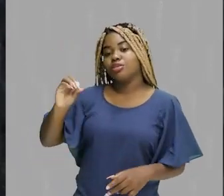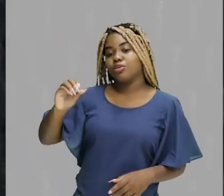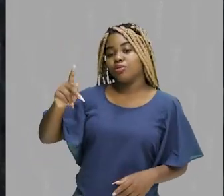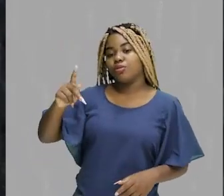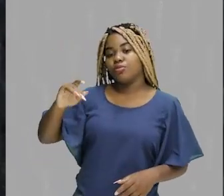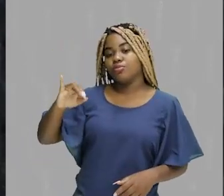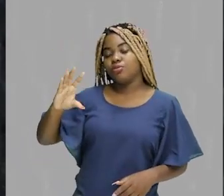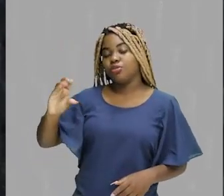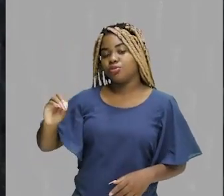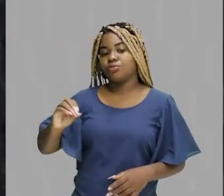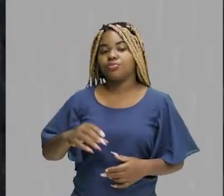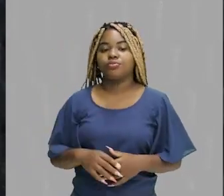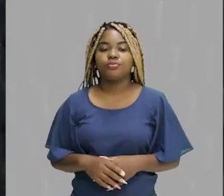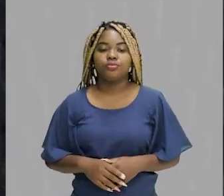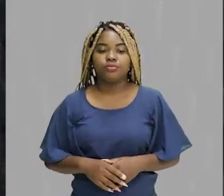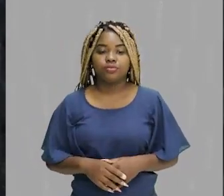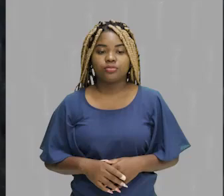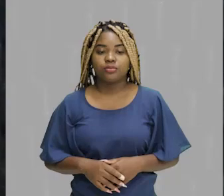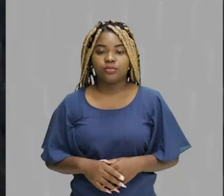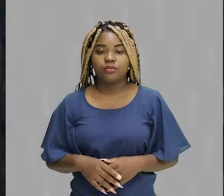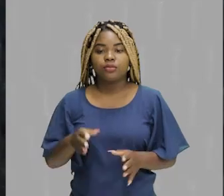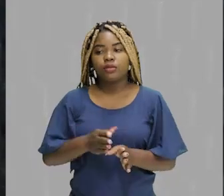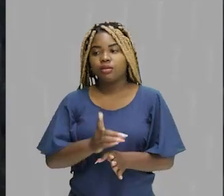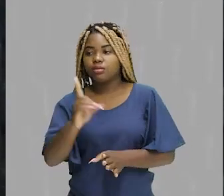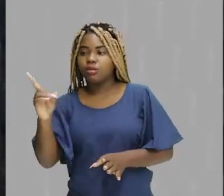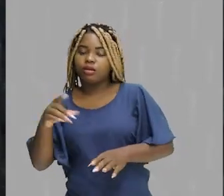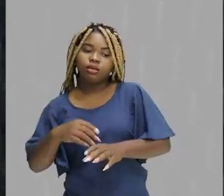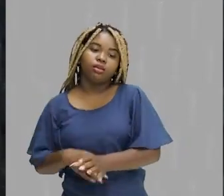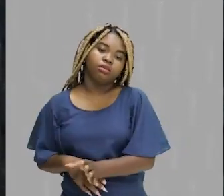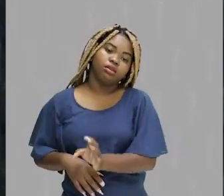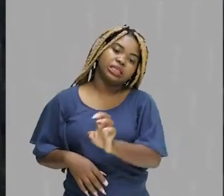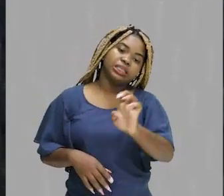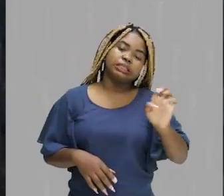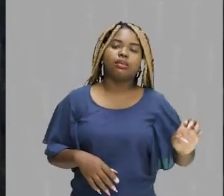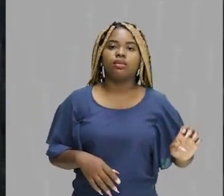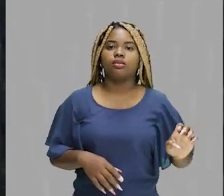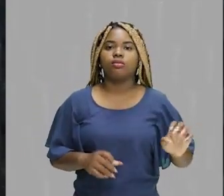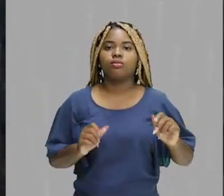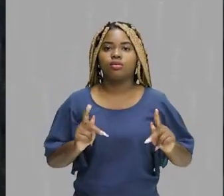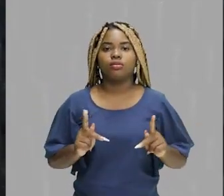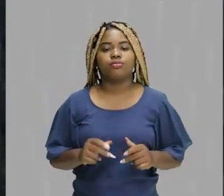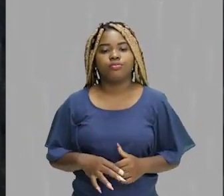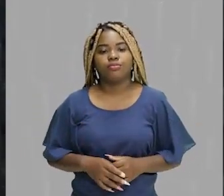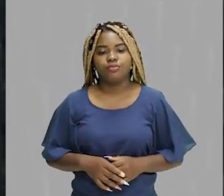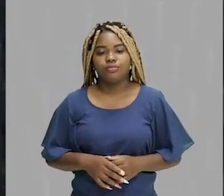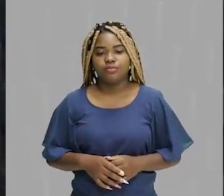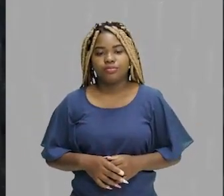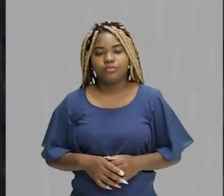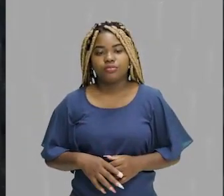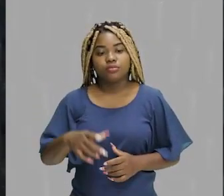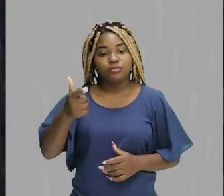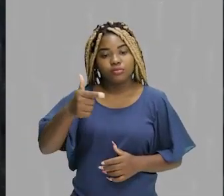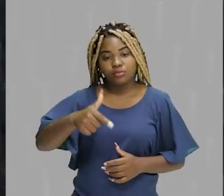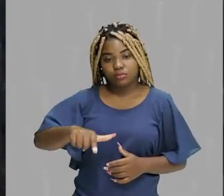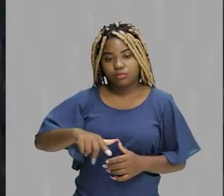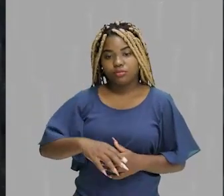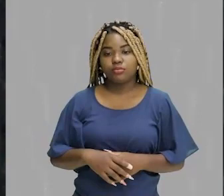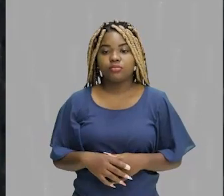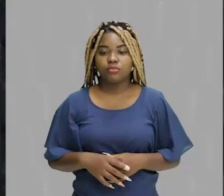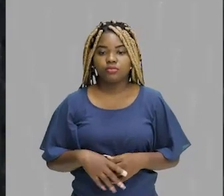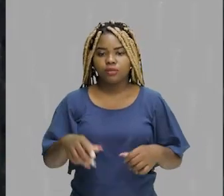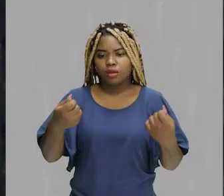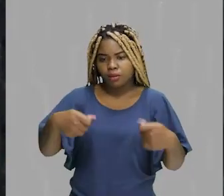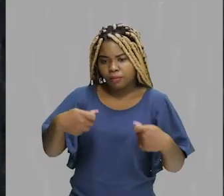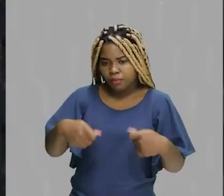atividades ópticas diferentes, ou seja, desviar para a direita e desviar para a esquerda. A condição necessária para a ocorrência de isomeria